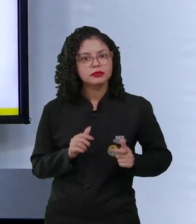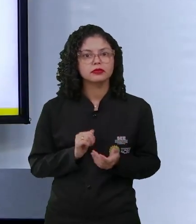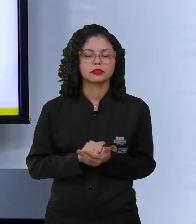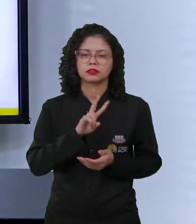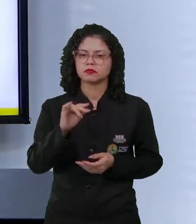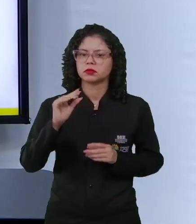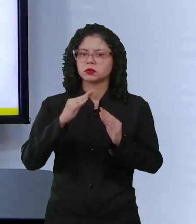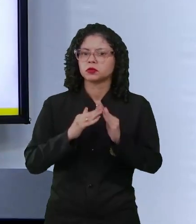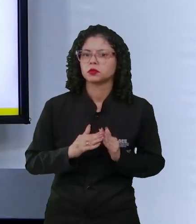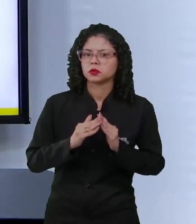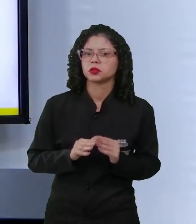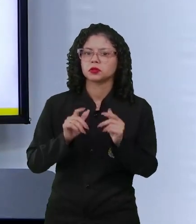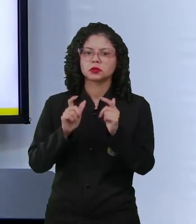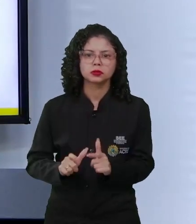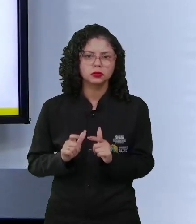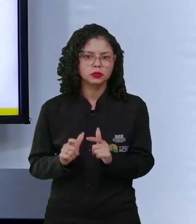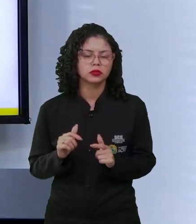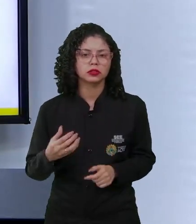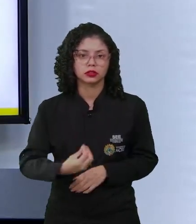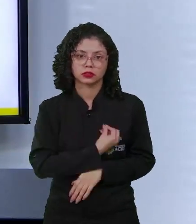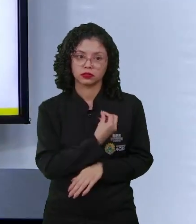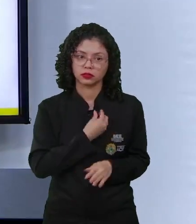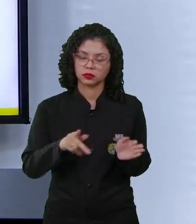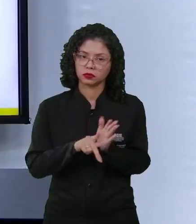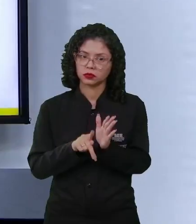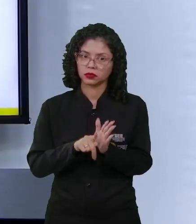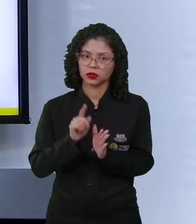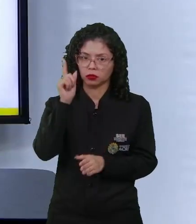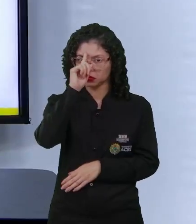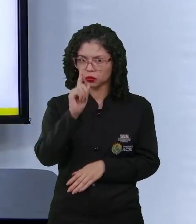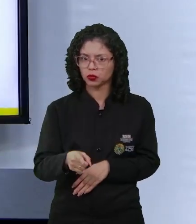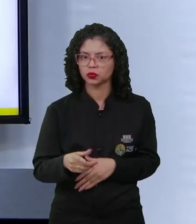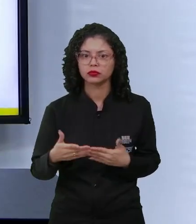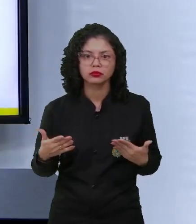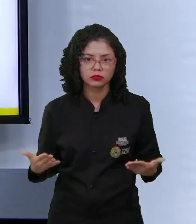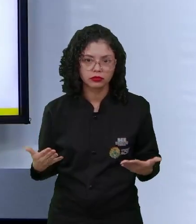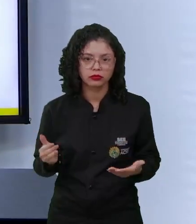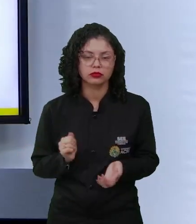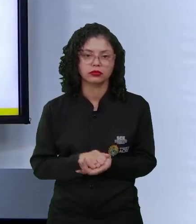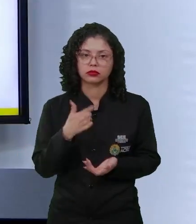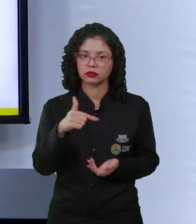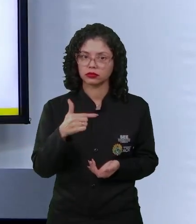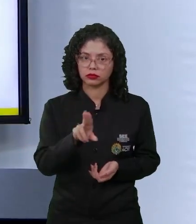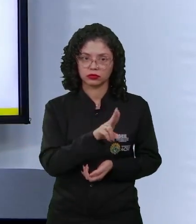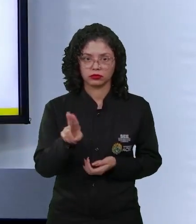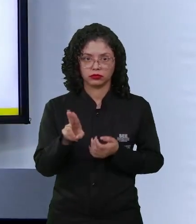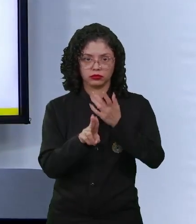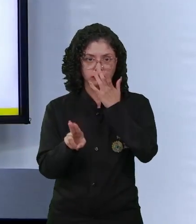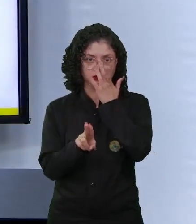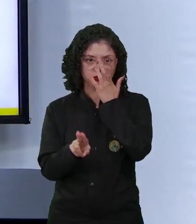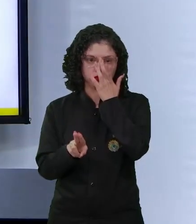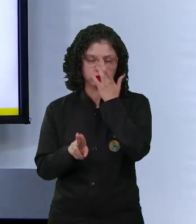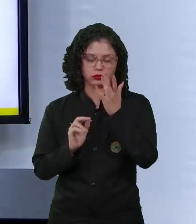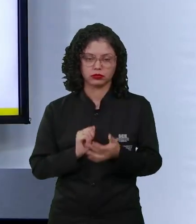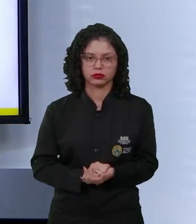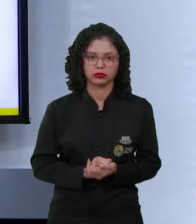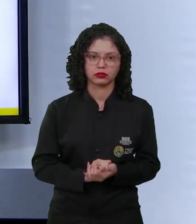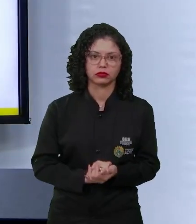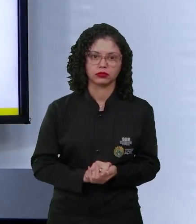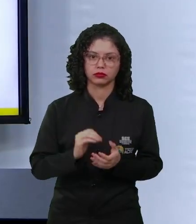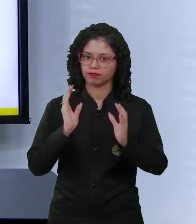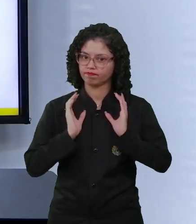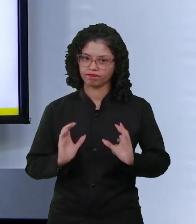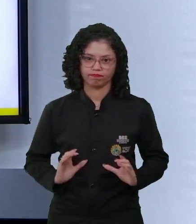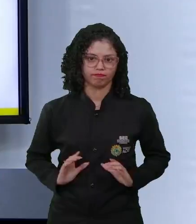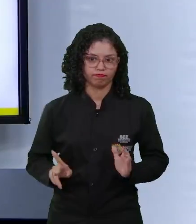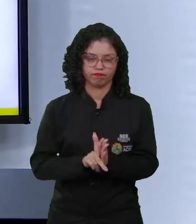eles vão morar? Já que a vida toda eles pertenciam a um dono. Eles não tinham nenhum nome direito. Eles não eram